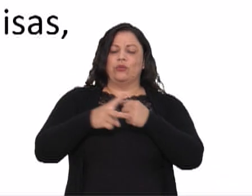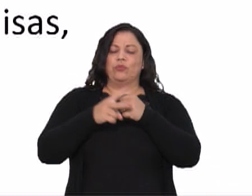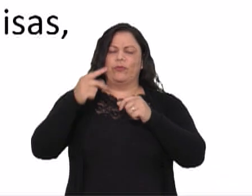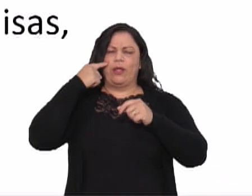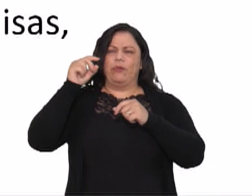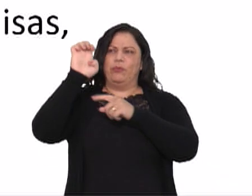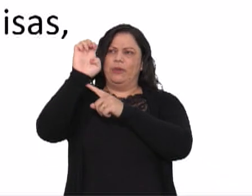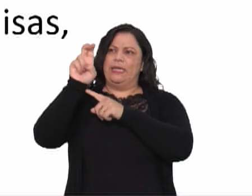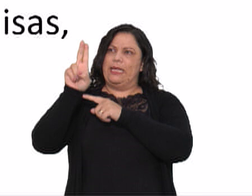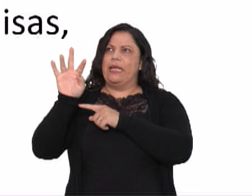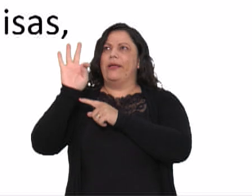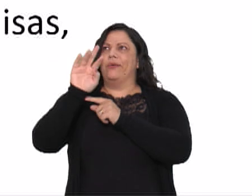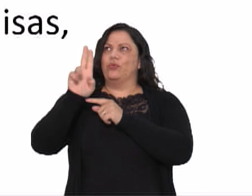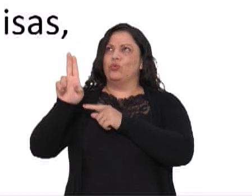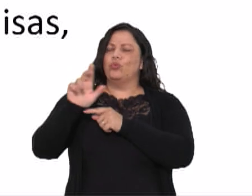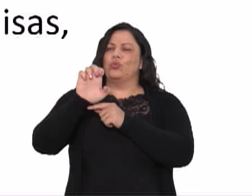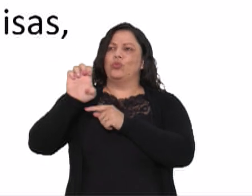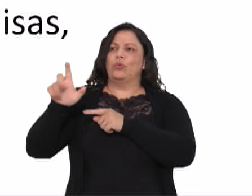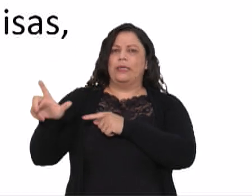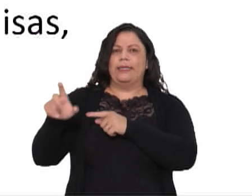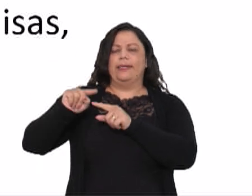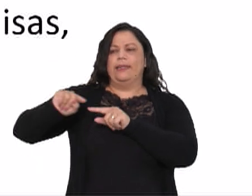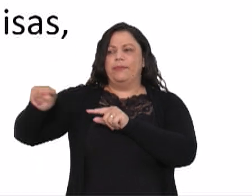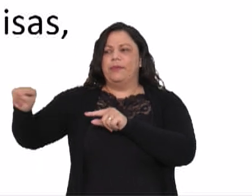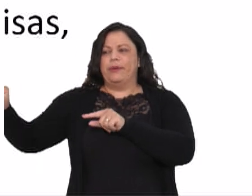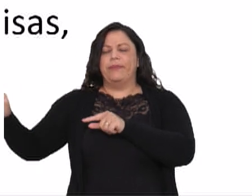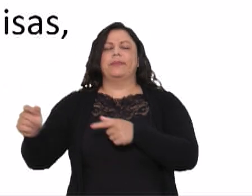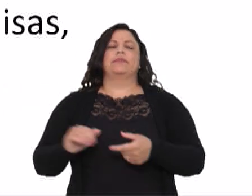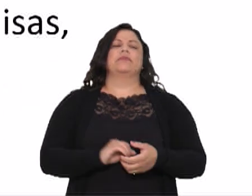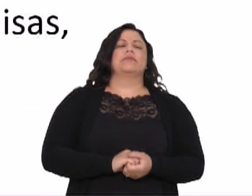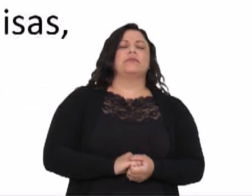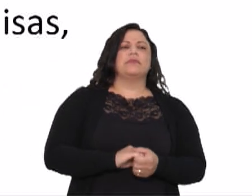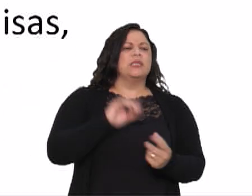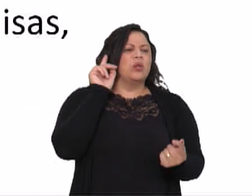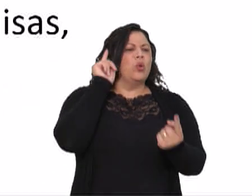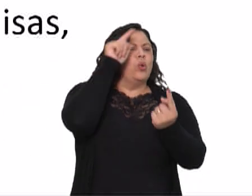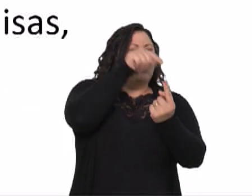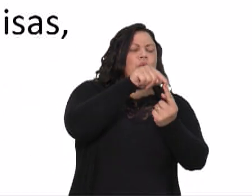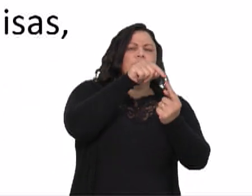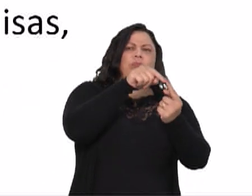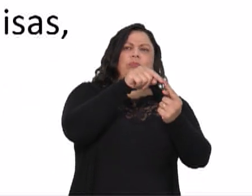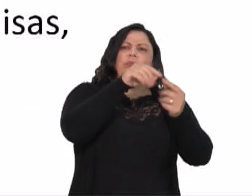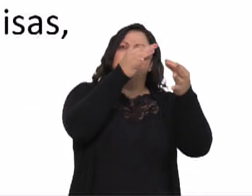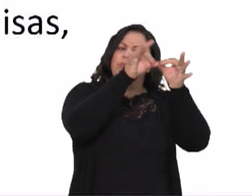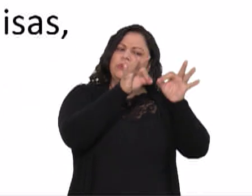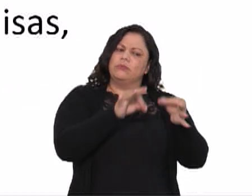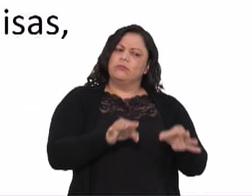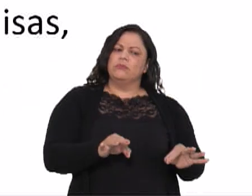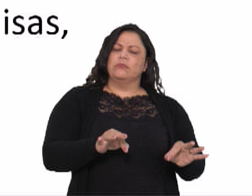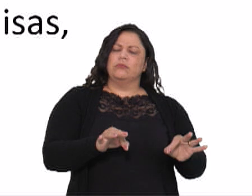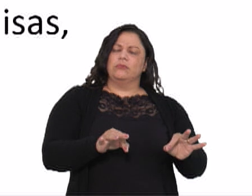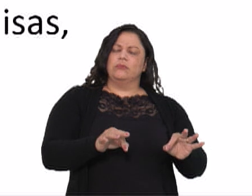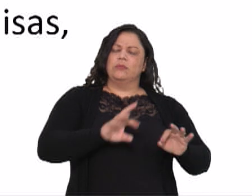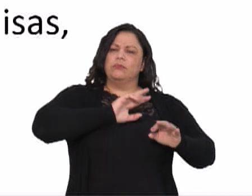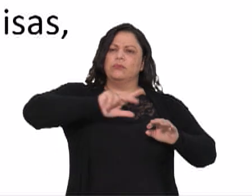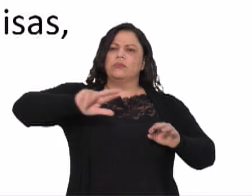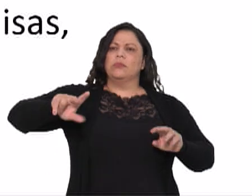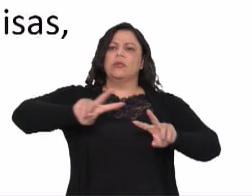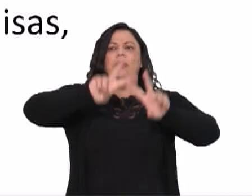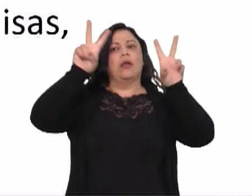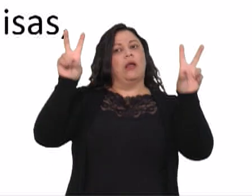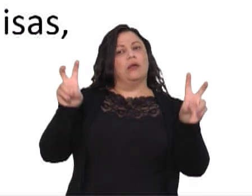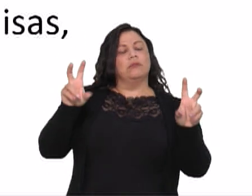né? Que são informações objetivas, de uma forma objetiva, sobre um determinado tema. Vocês viram ali que